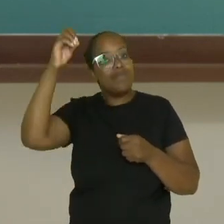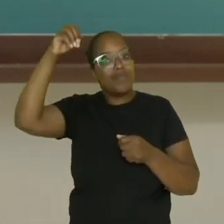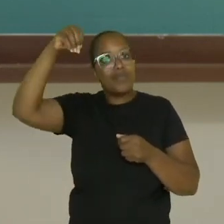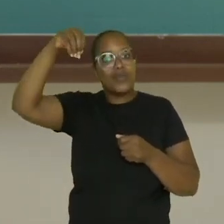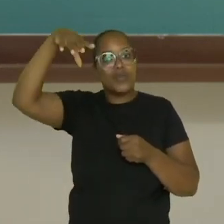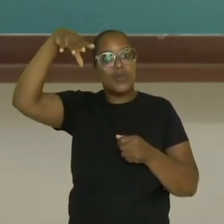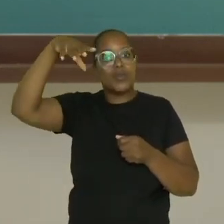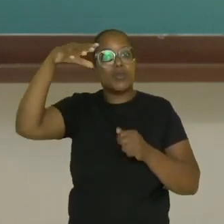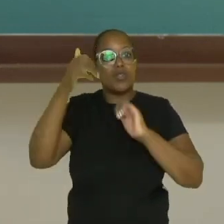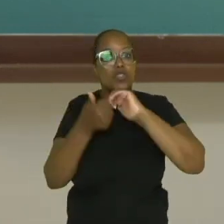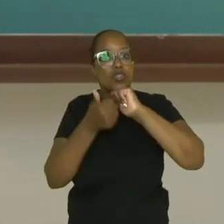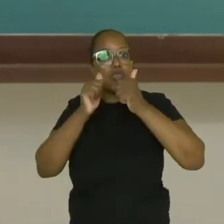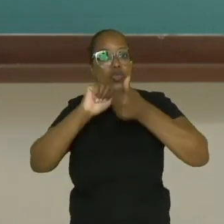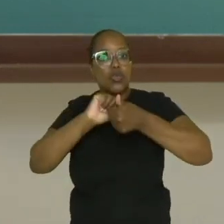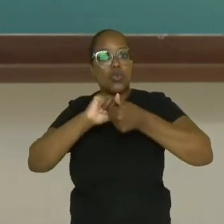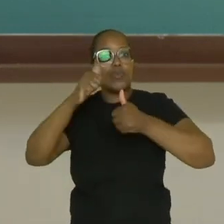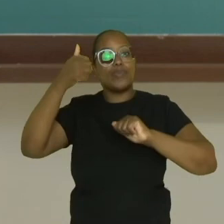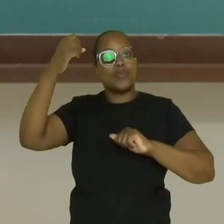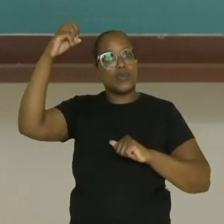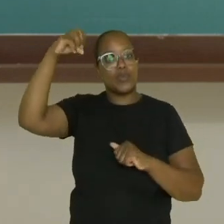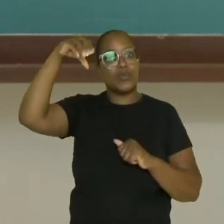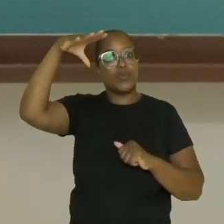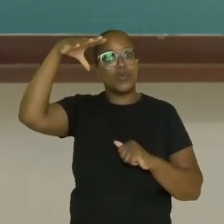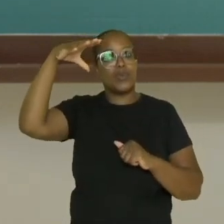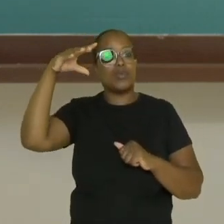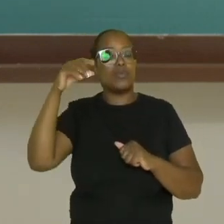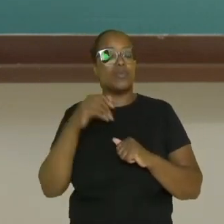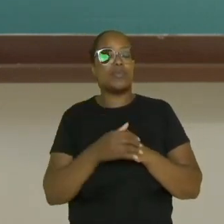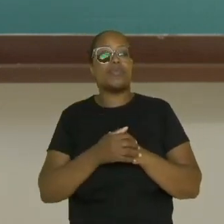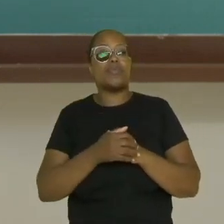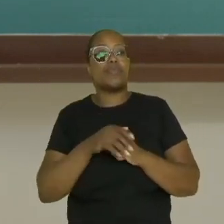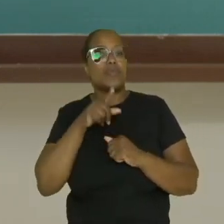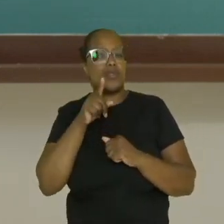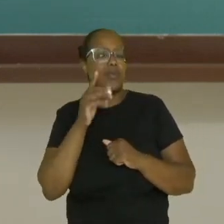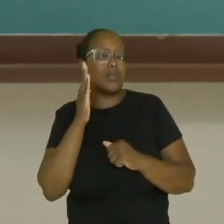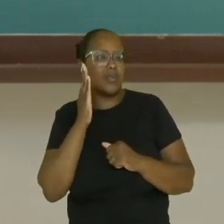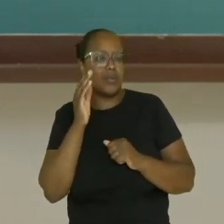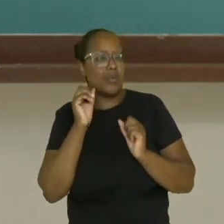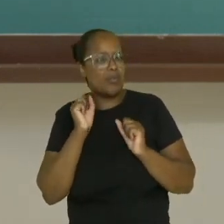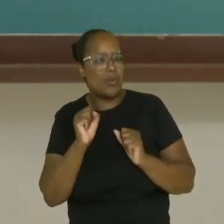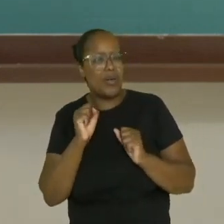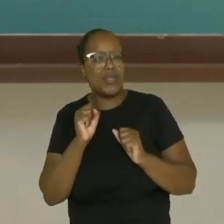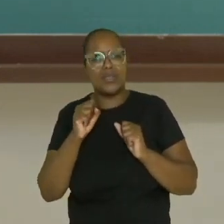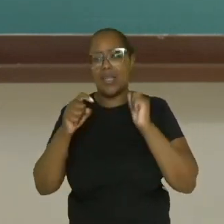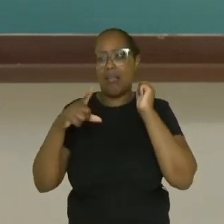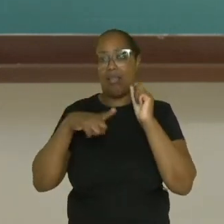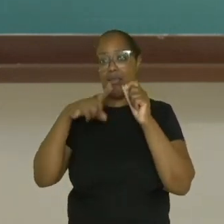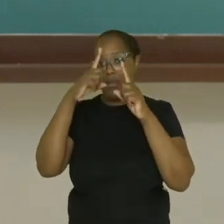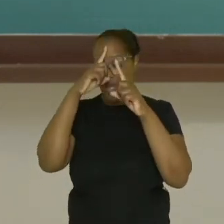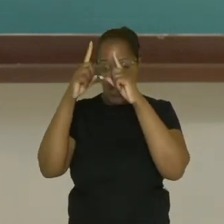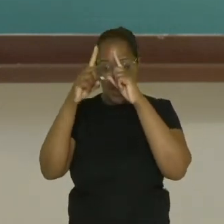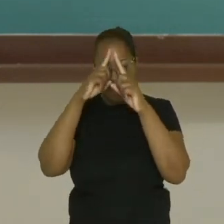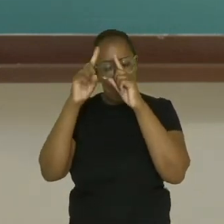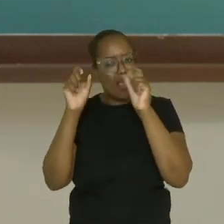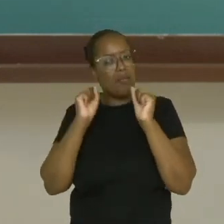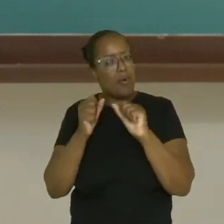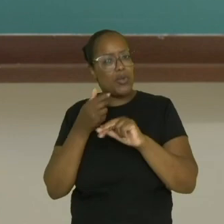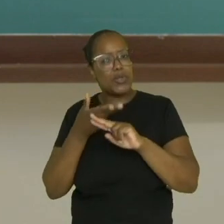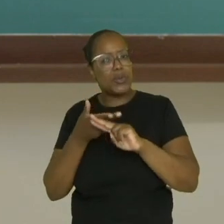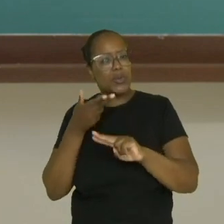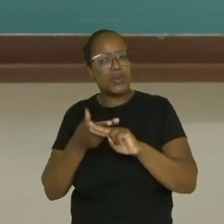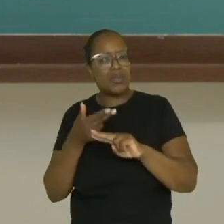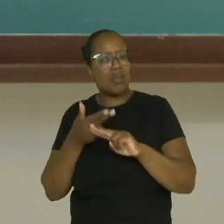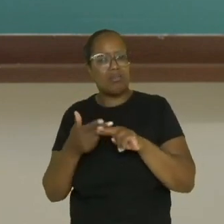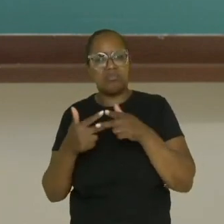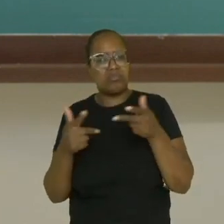esse jogo de luzes que muitas vezes você pode ser criativo e utilizar aparelhos que